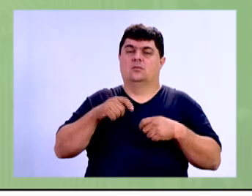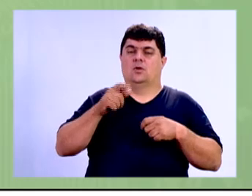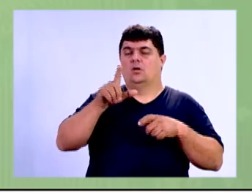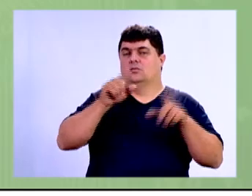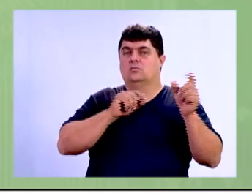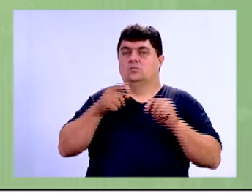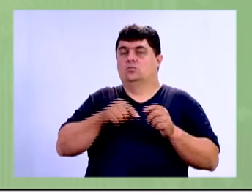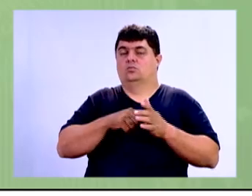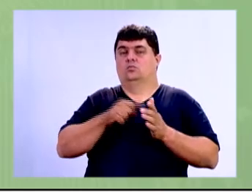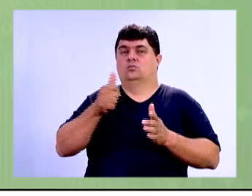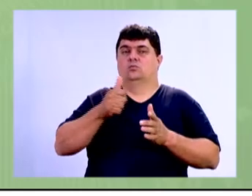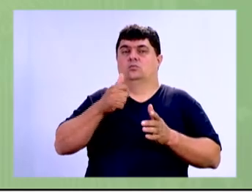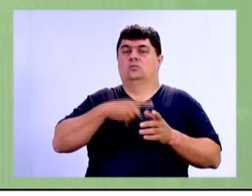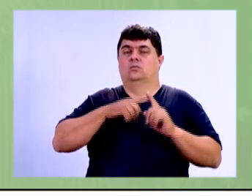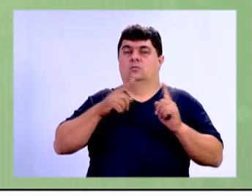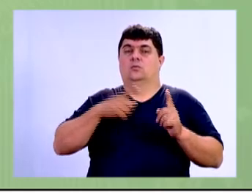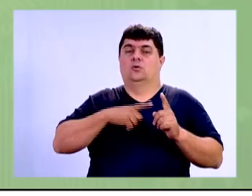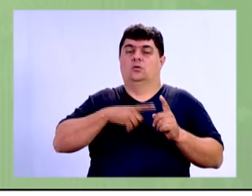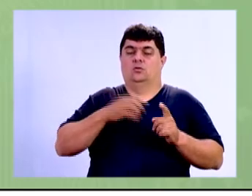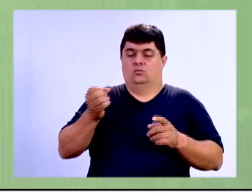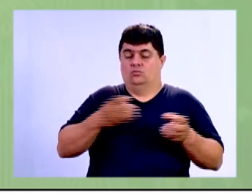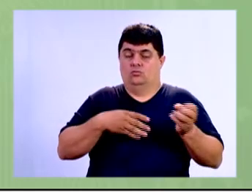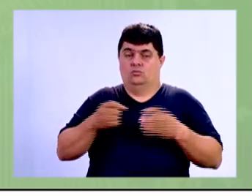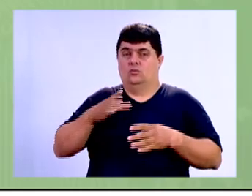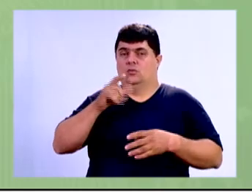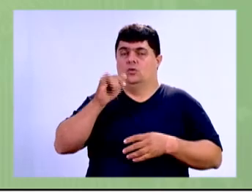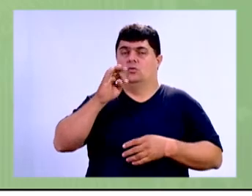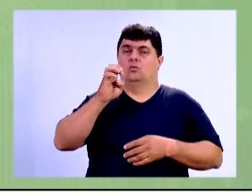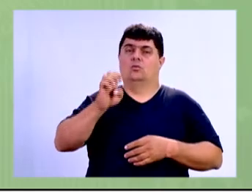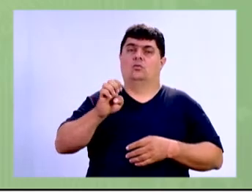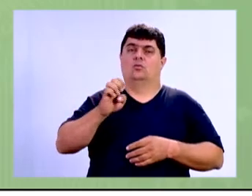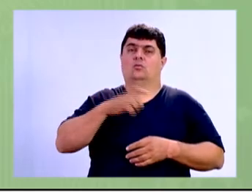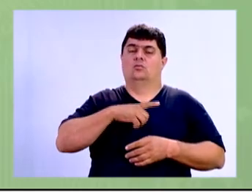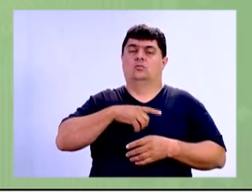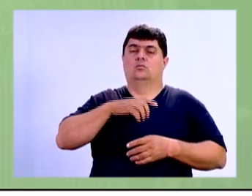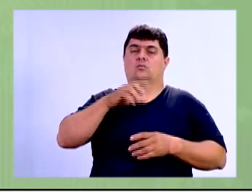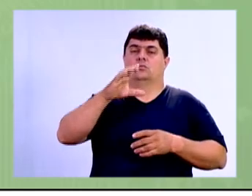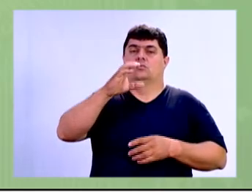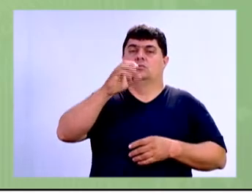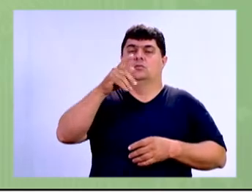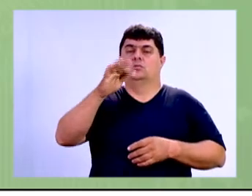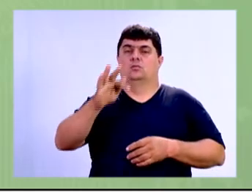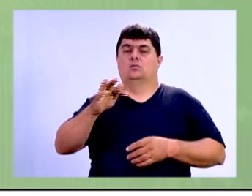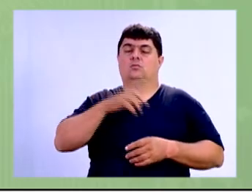vez. Só que esse cliente vai receber um novo cliente. Eu vou definir o CPF dele, vou